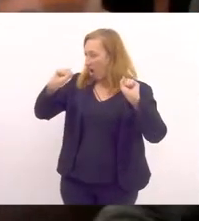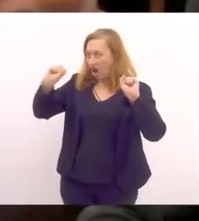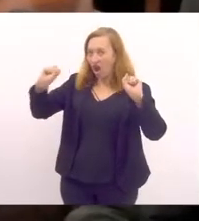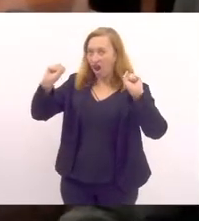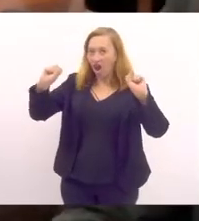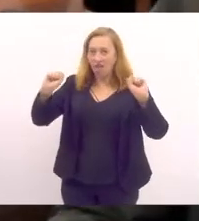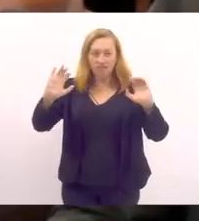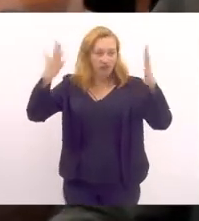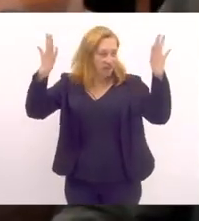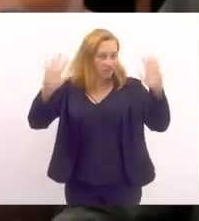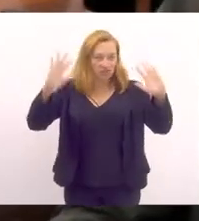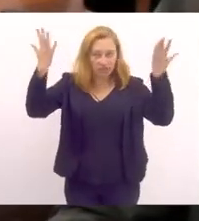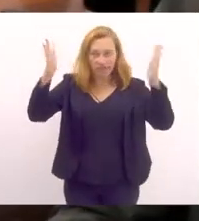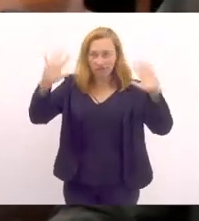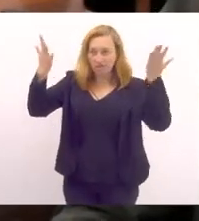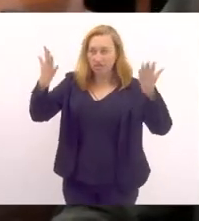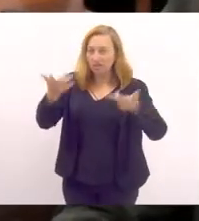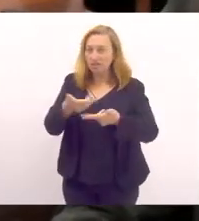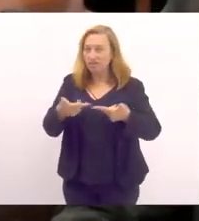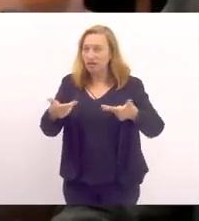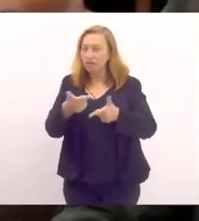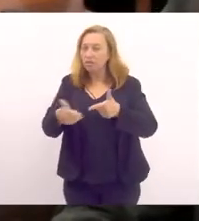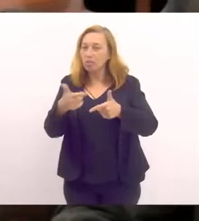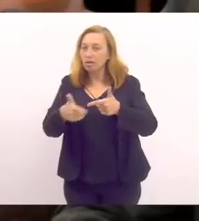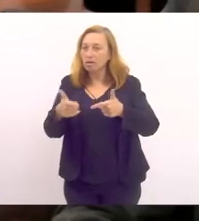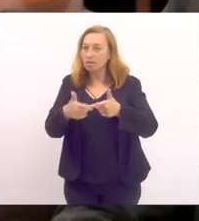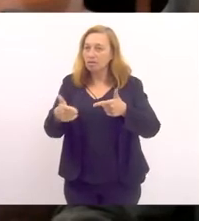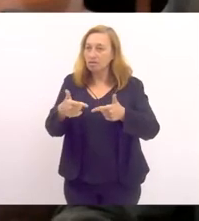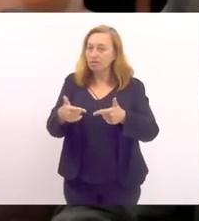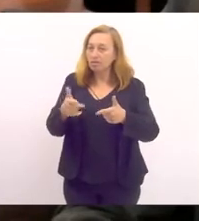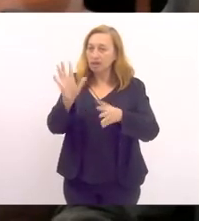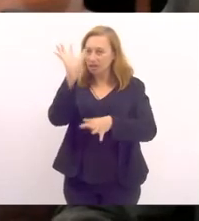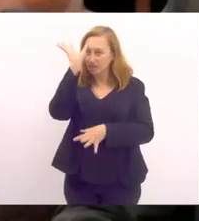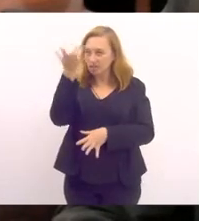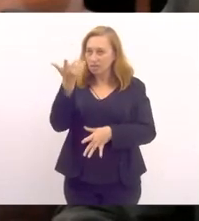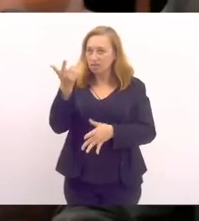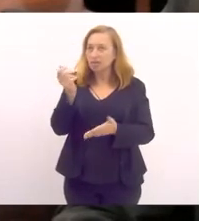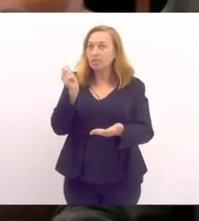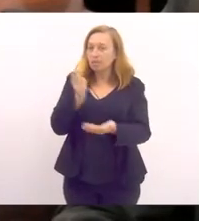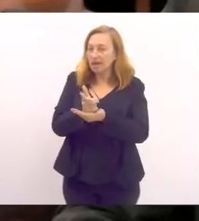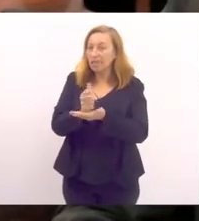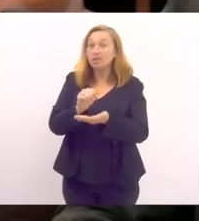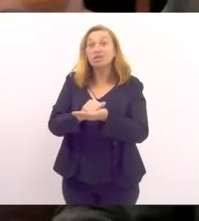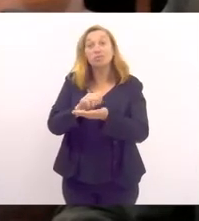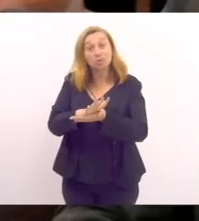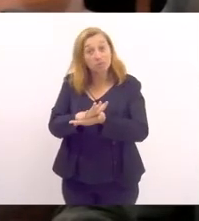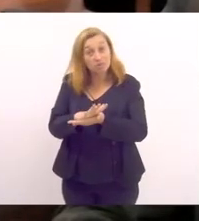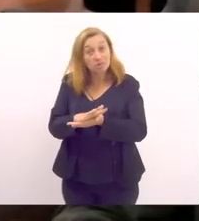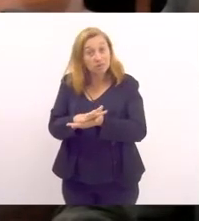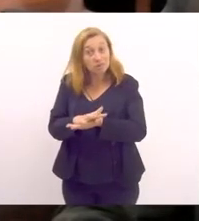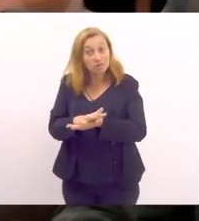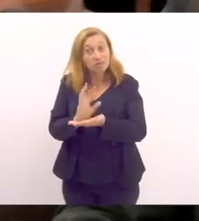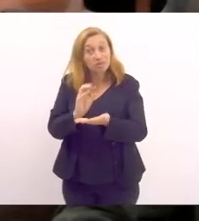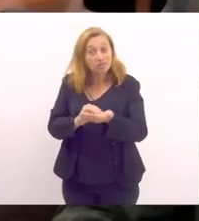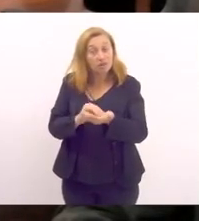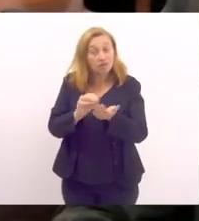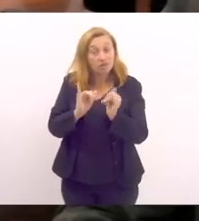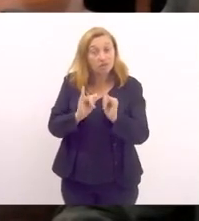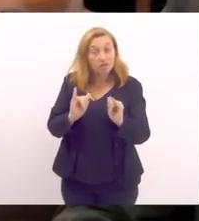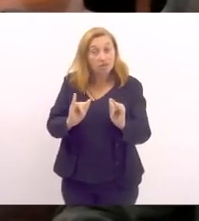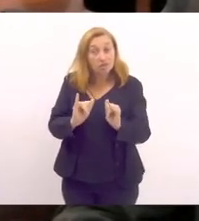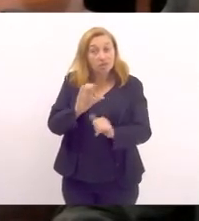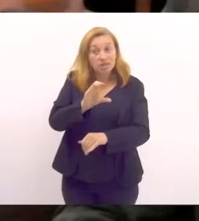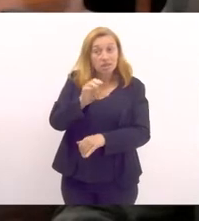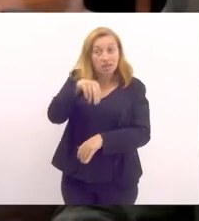Jockey, beleza. E um monte de problema para resolver, inclusive pagamento de multas por falta de declaração do